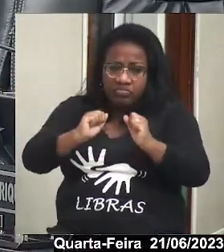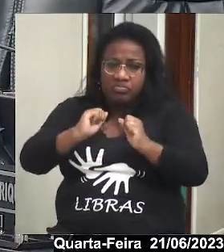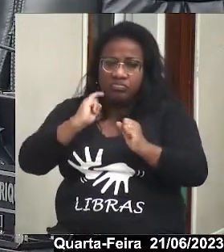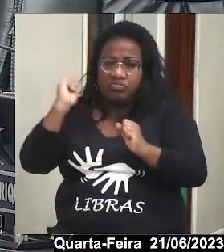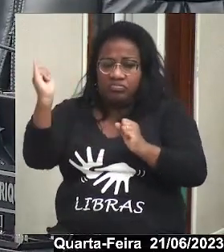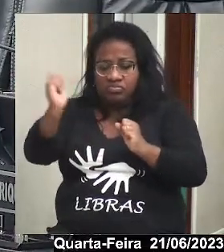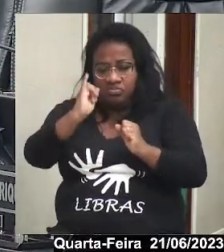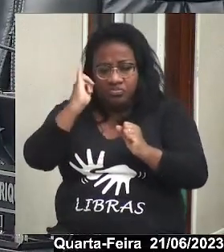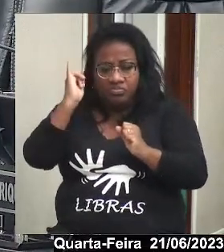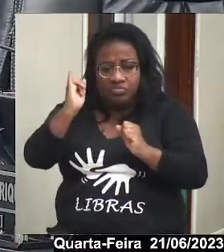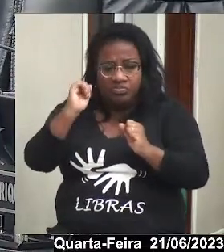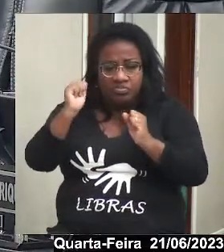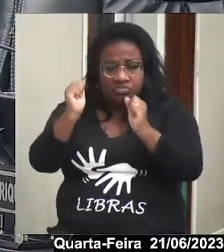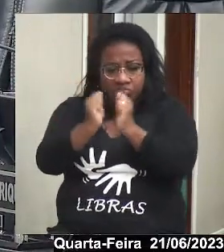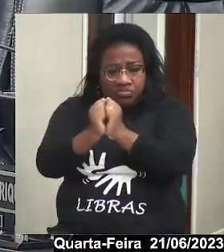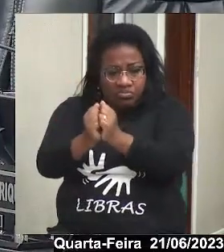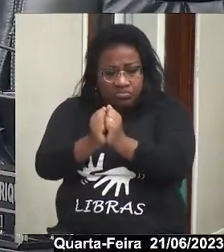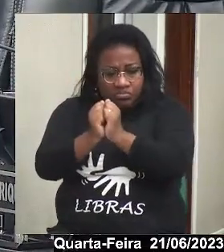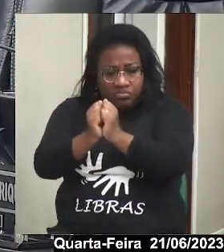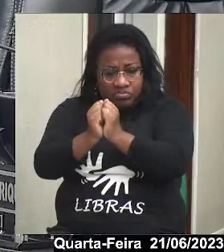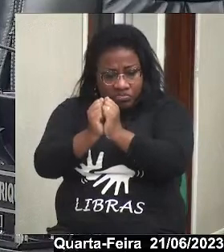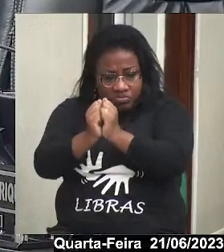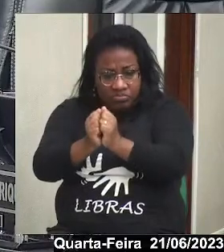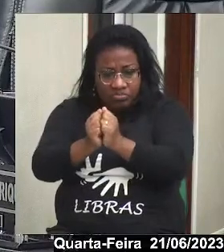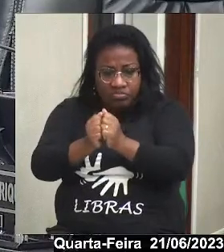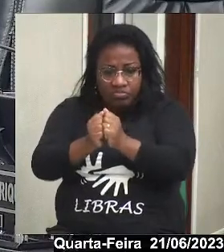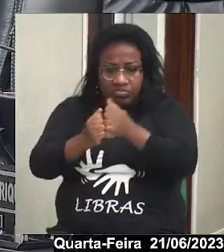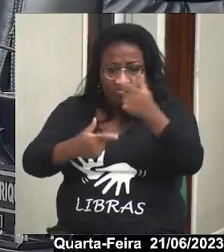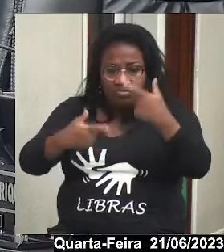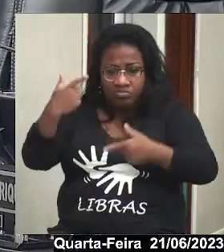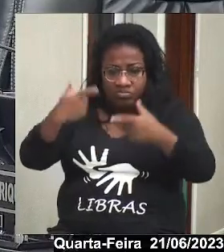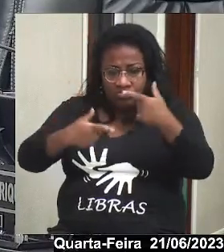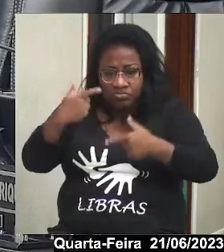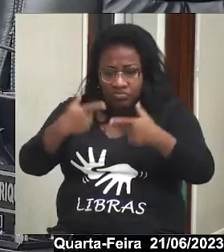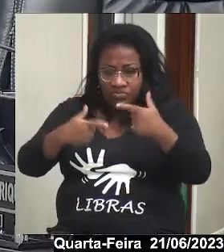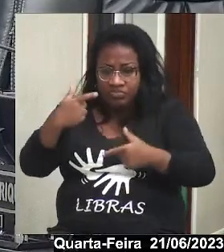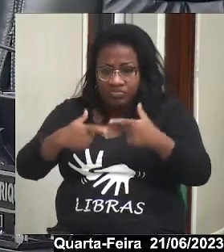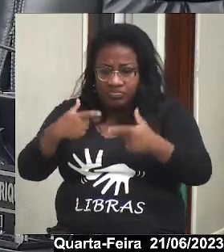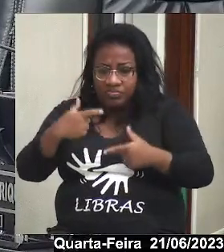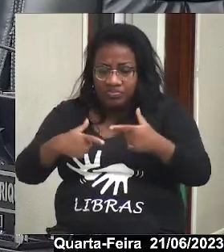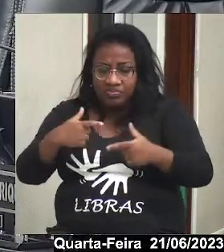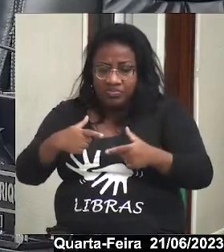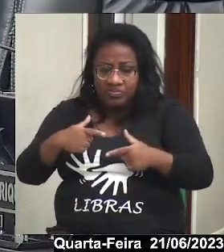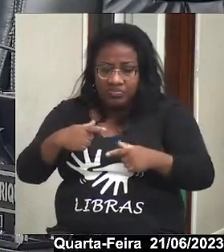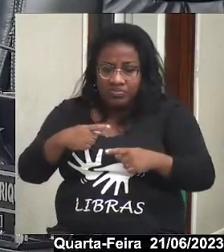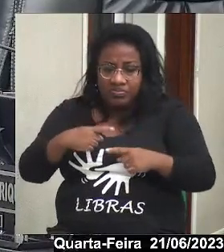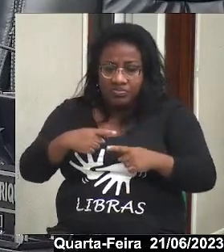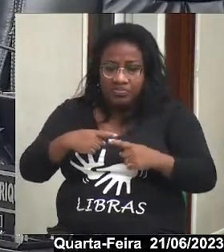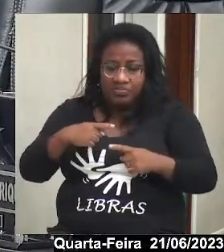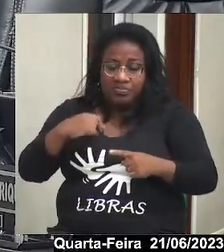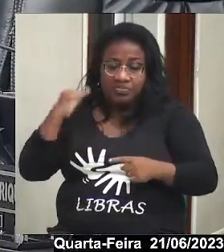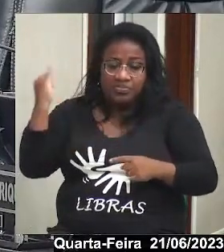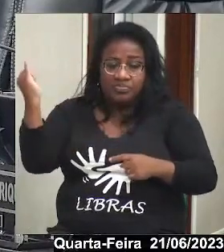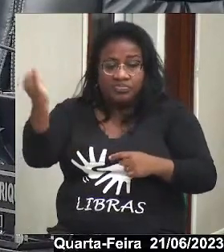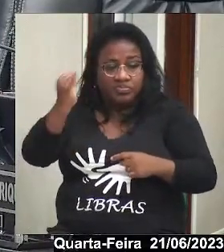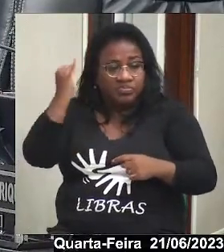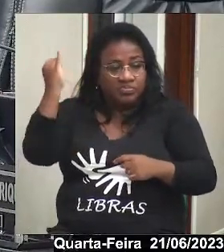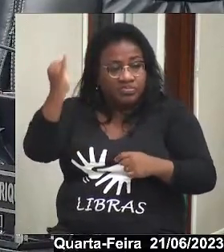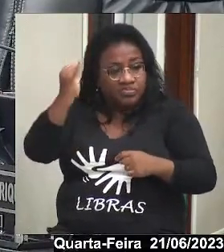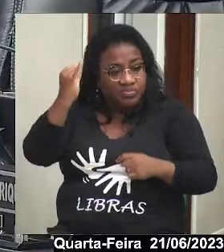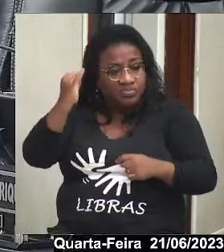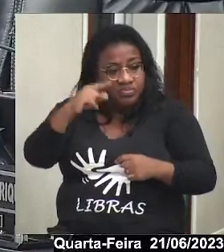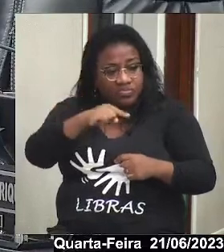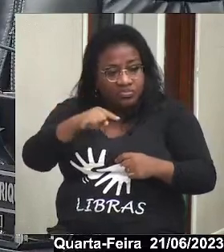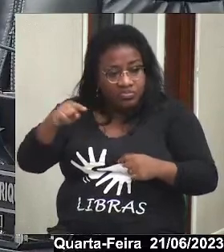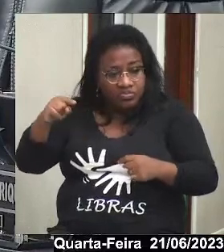Nós venham aqui, participe conosco, participe da discussão de dentro da cidade. É muito importante, né? Que